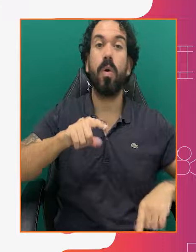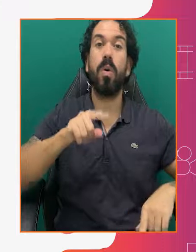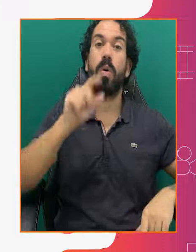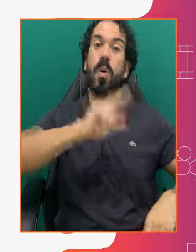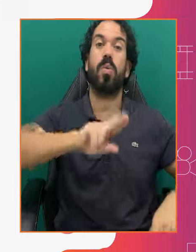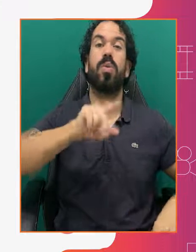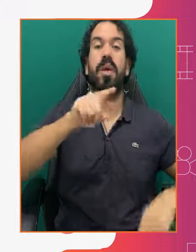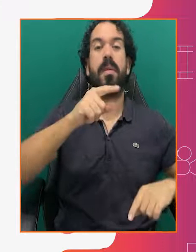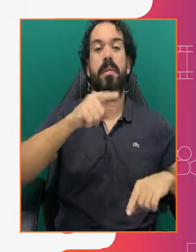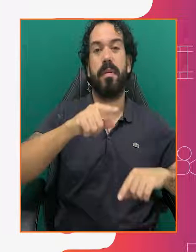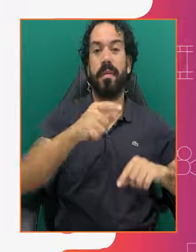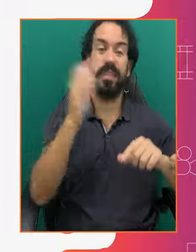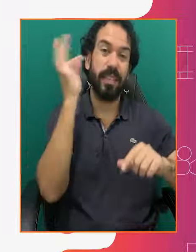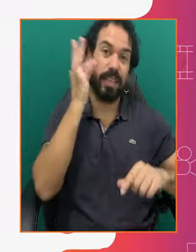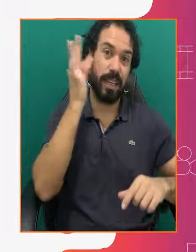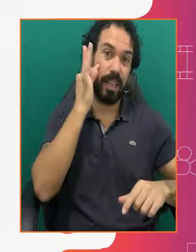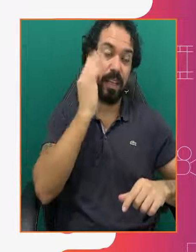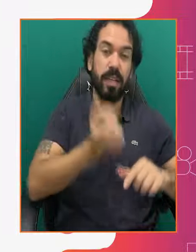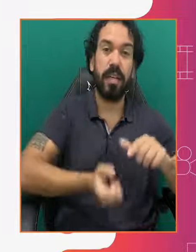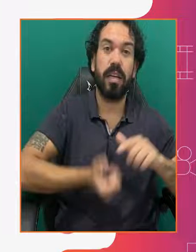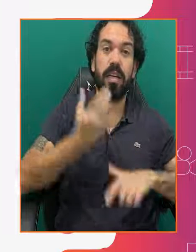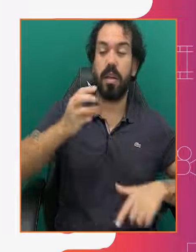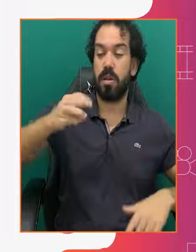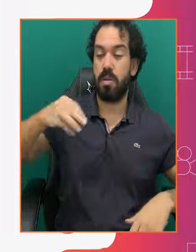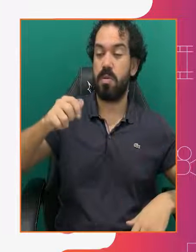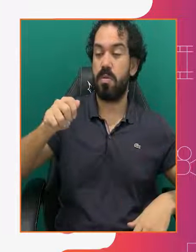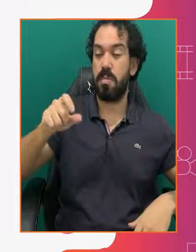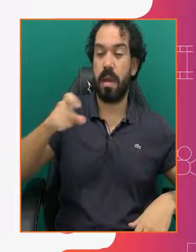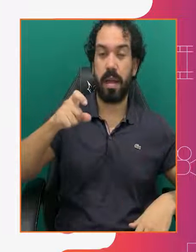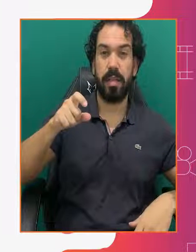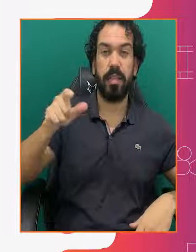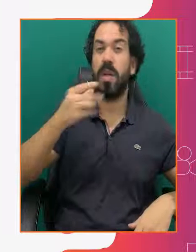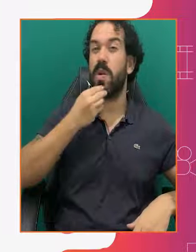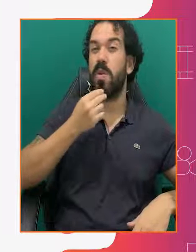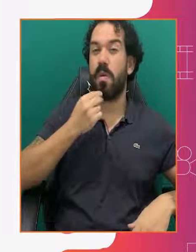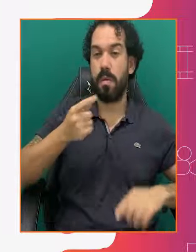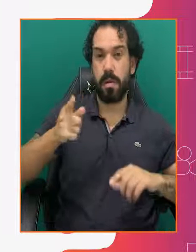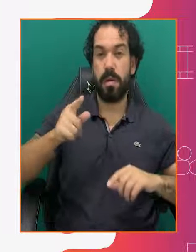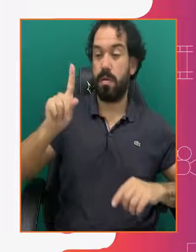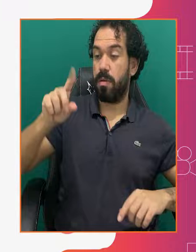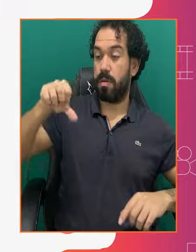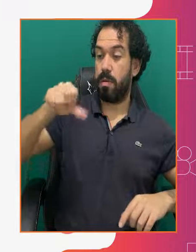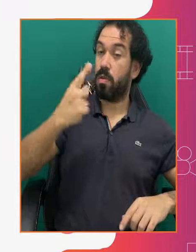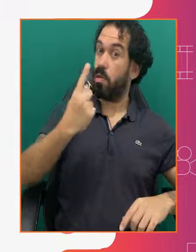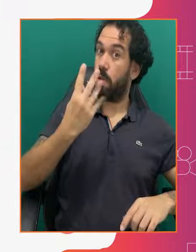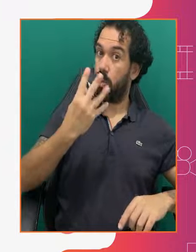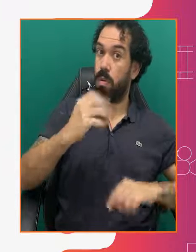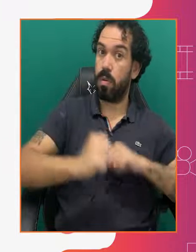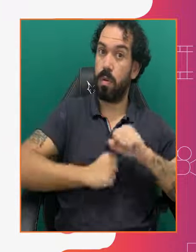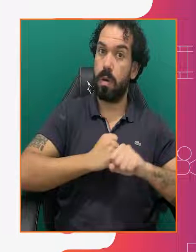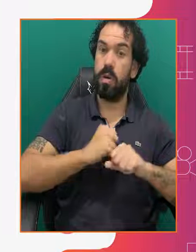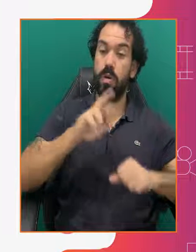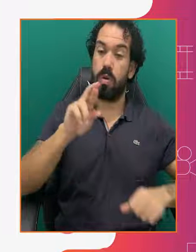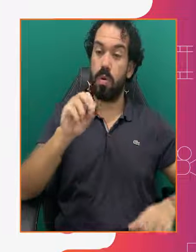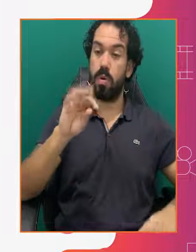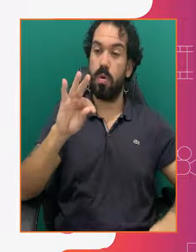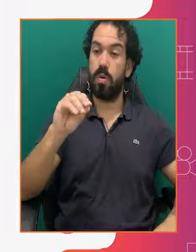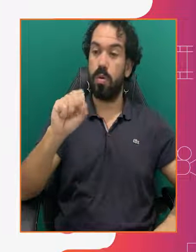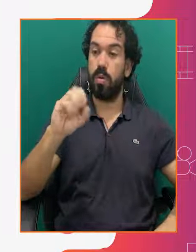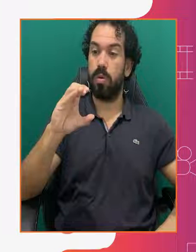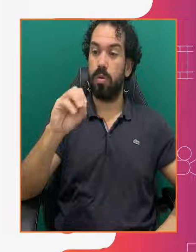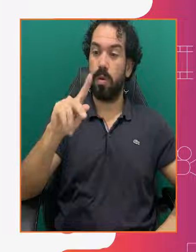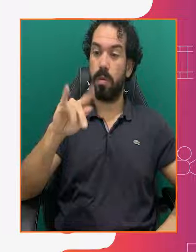à utilização dessa técnica. Criado por Max Fleischer em 1914, o